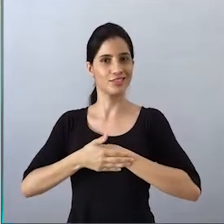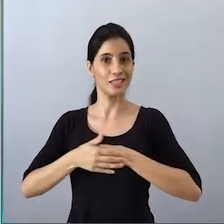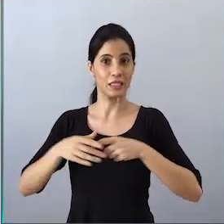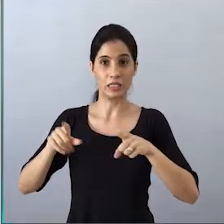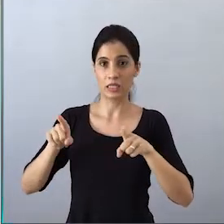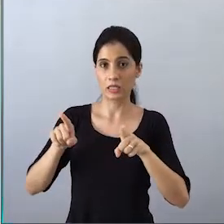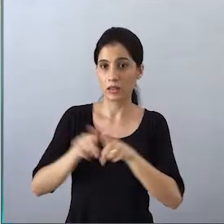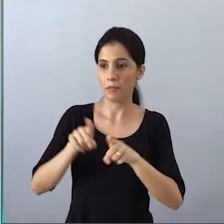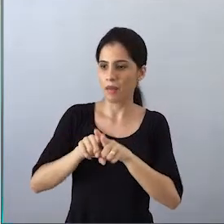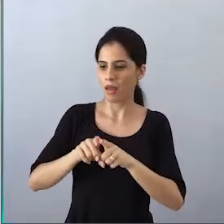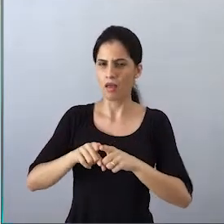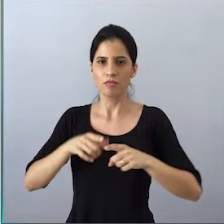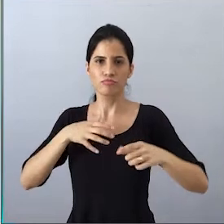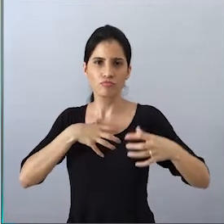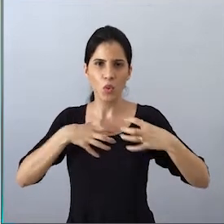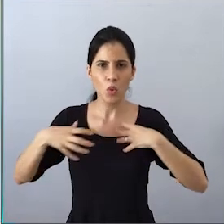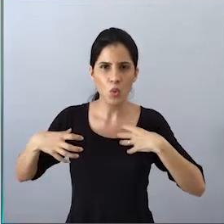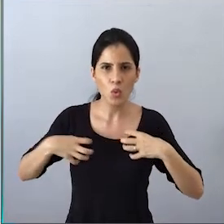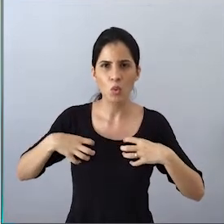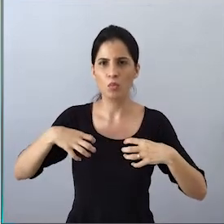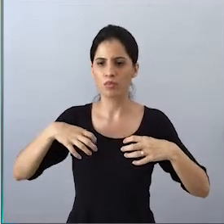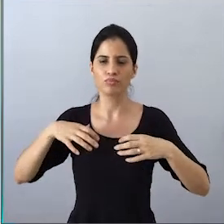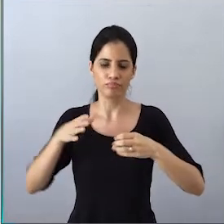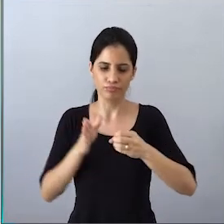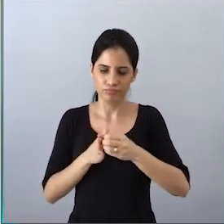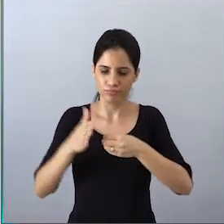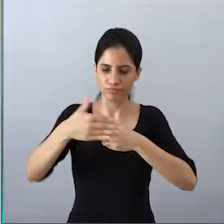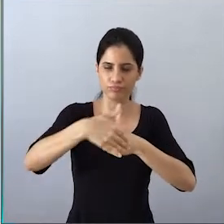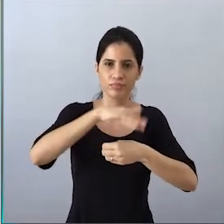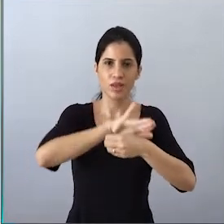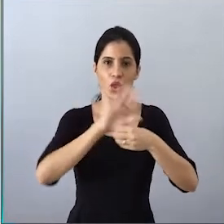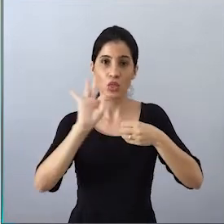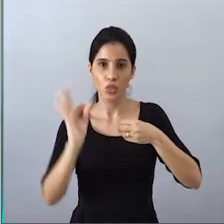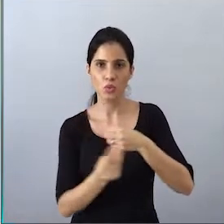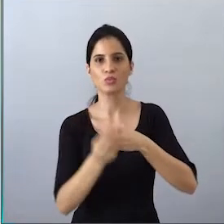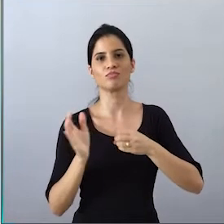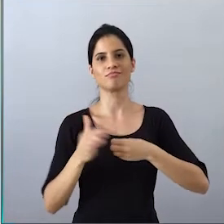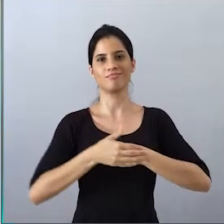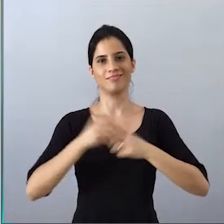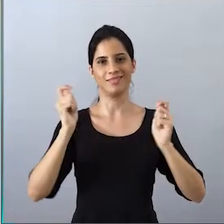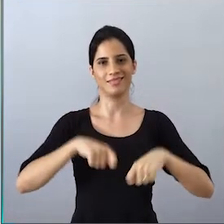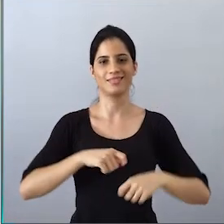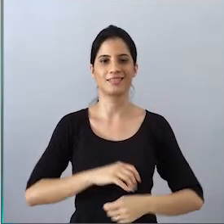e isolamento entre os ambientes em ambos os lados deste epitélio.